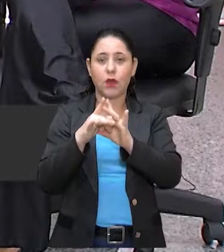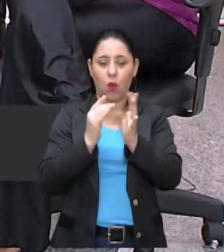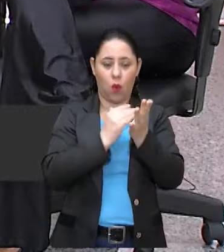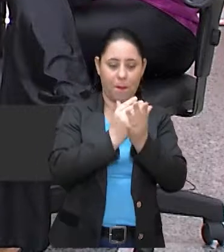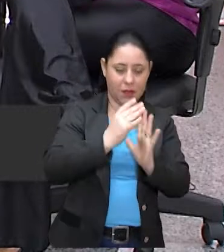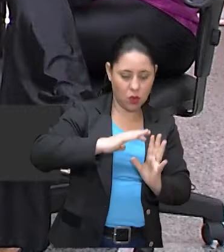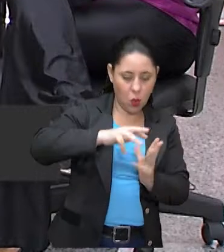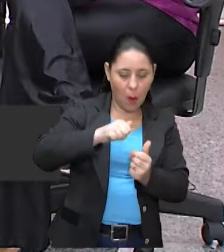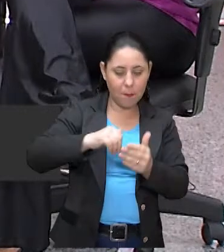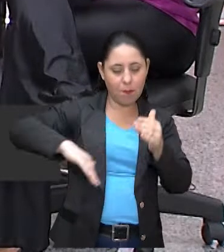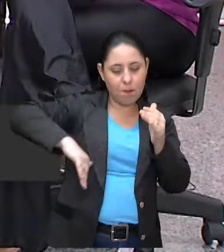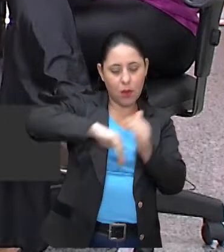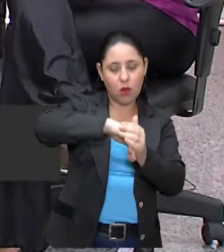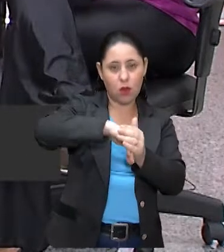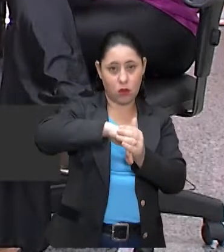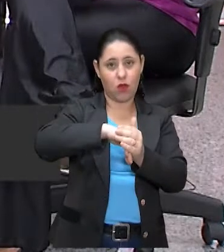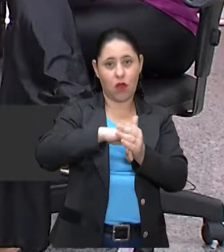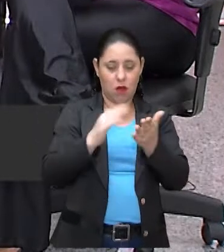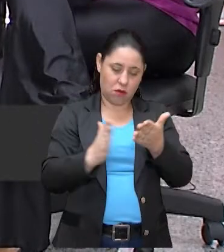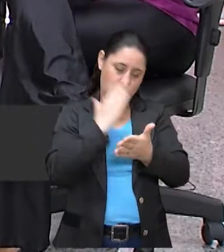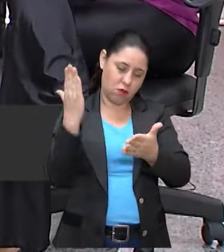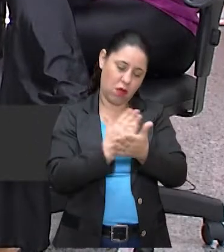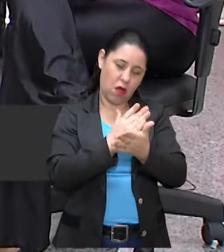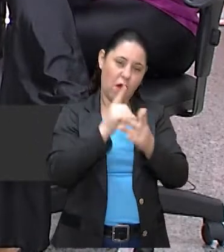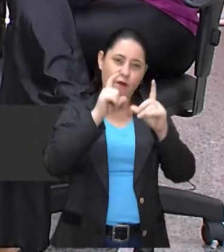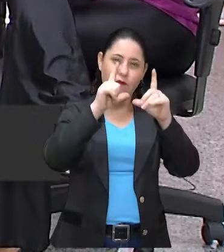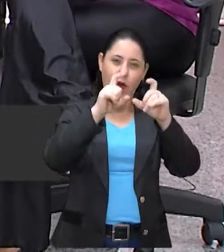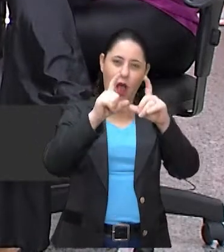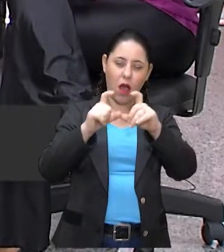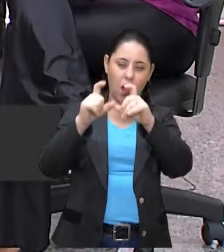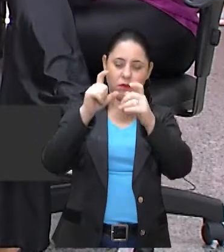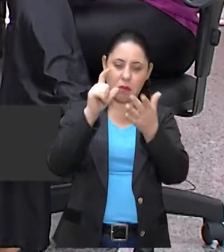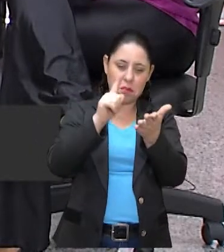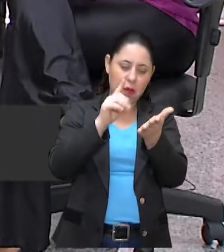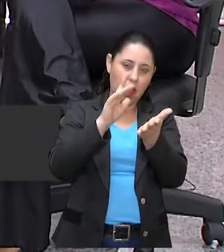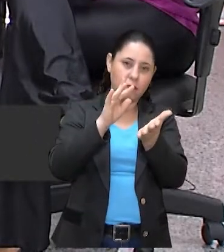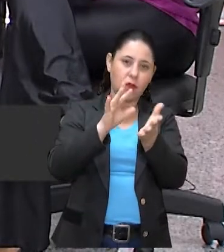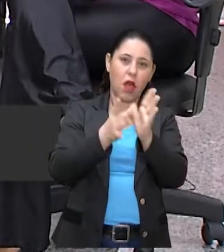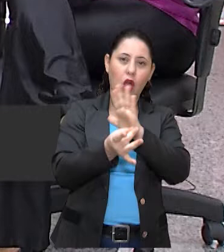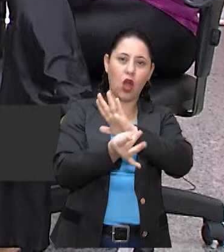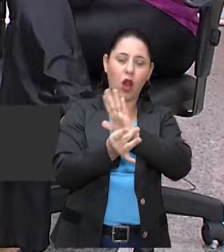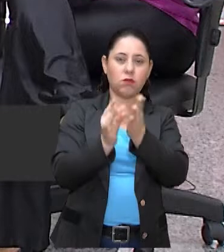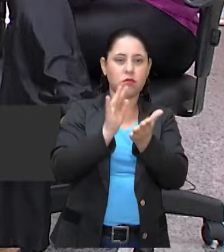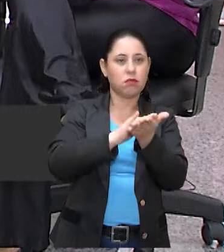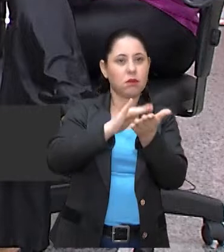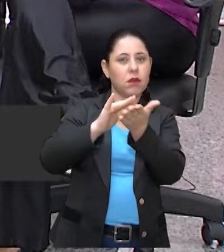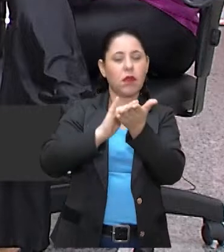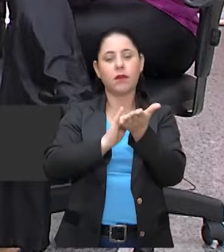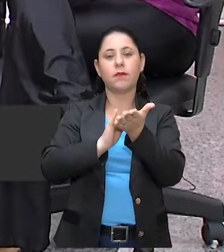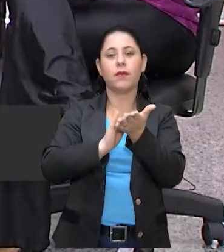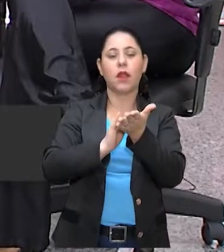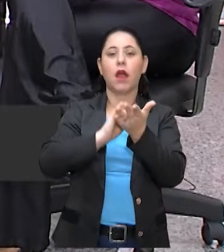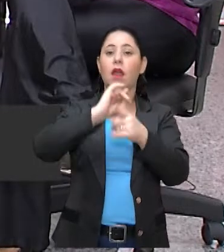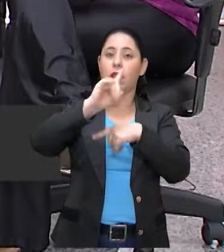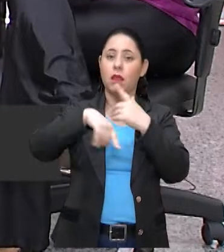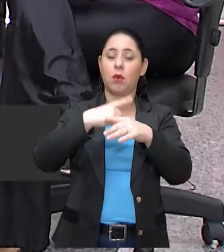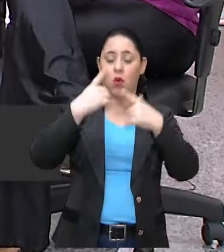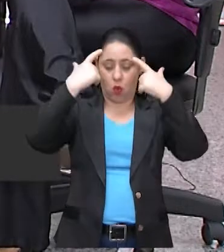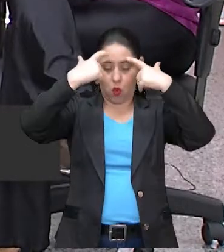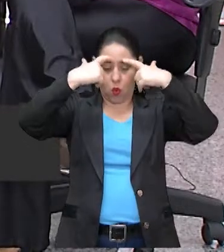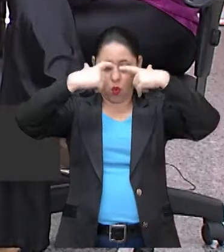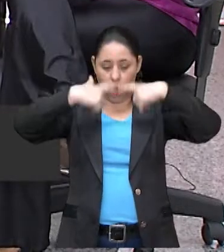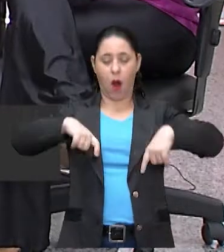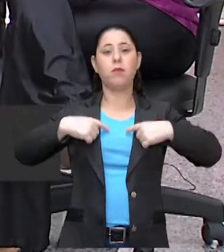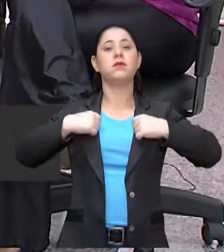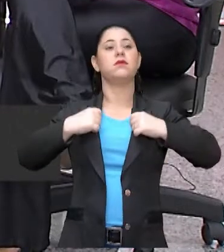não a Copa é o álbum, é a decoração, é a vestimenta, né? Então tem tudo isso. E depois